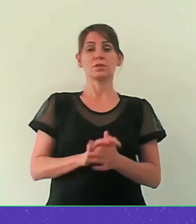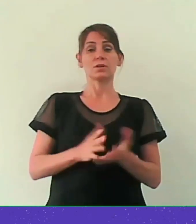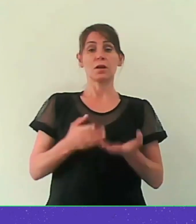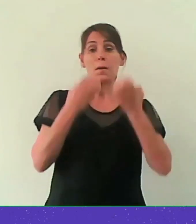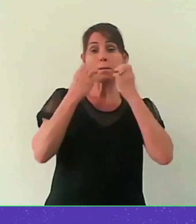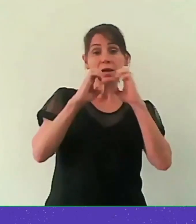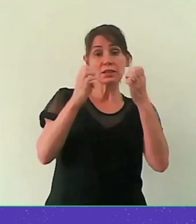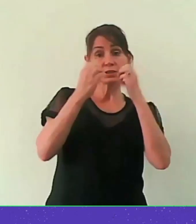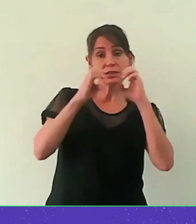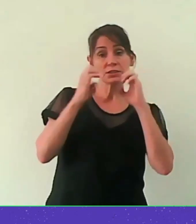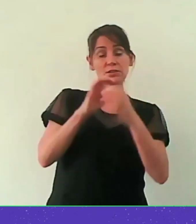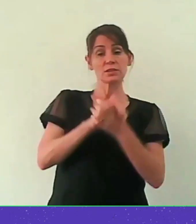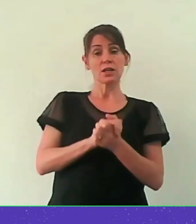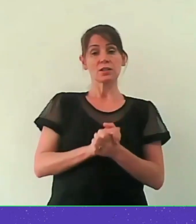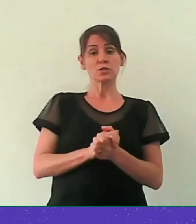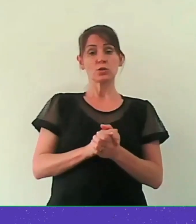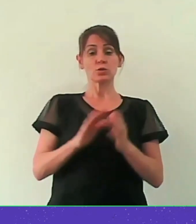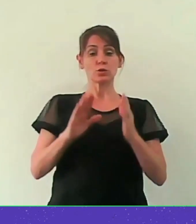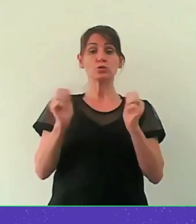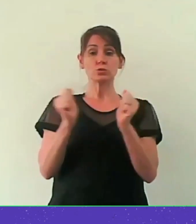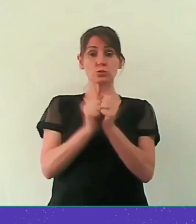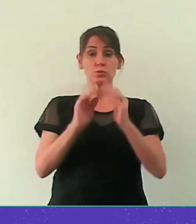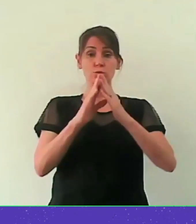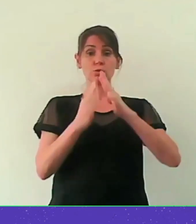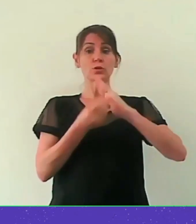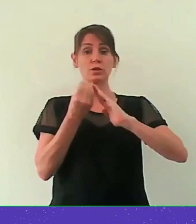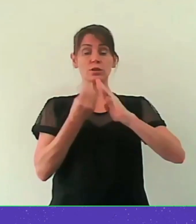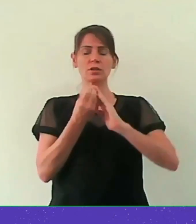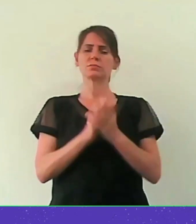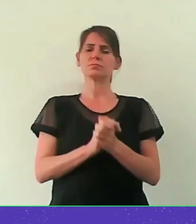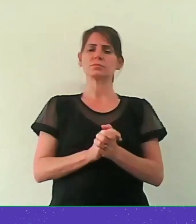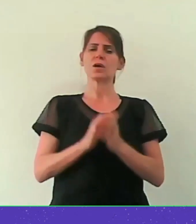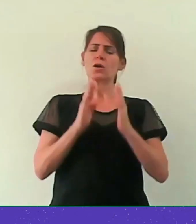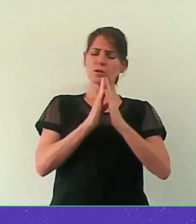Evangelho por parte da igreja, com o Posso Orar por Você.